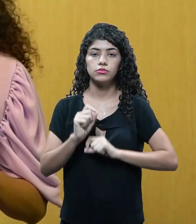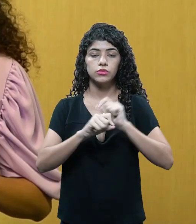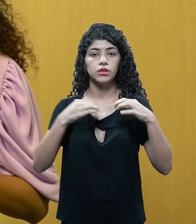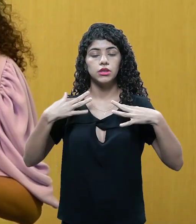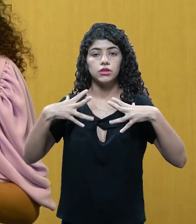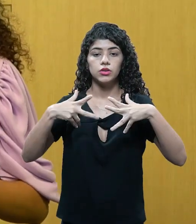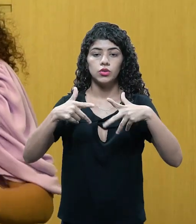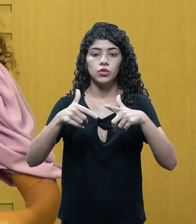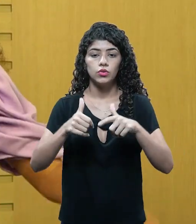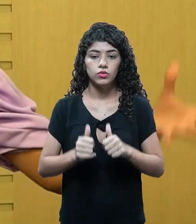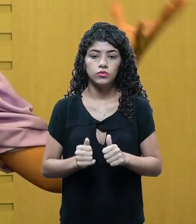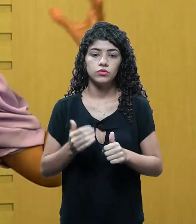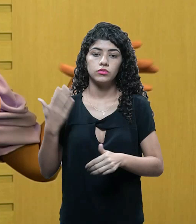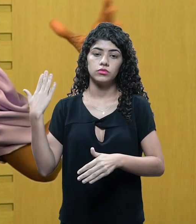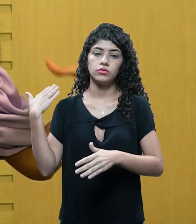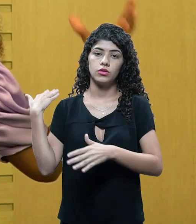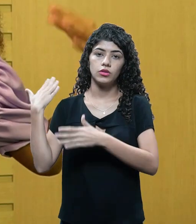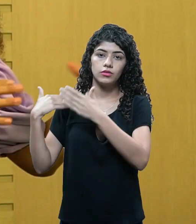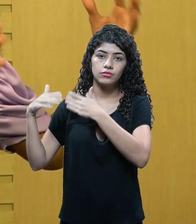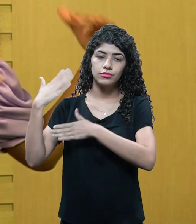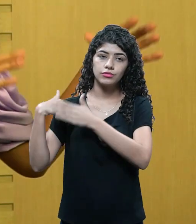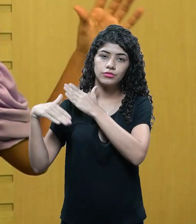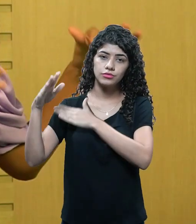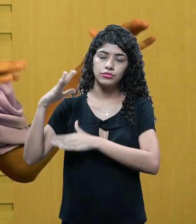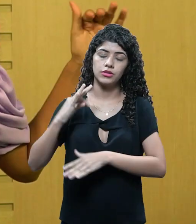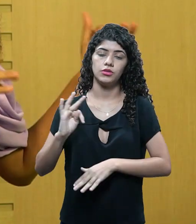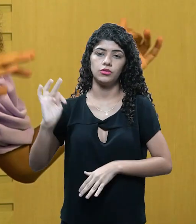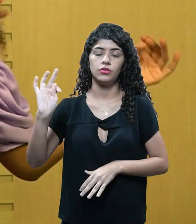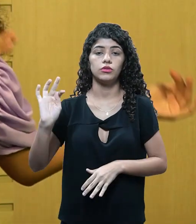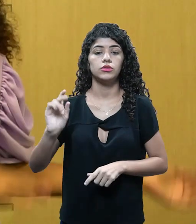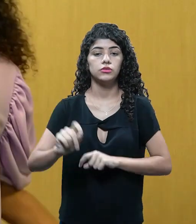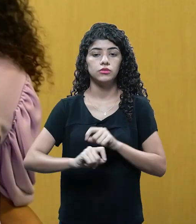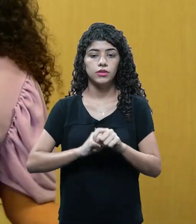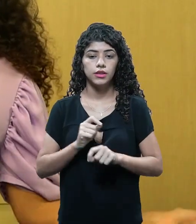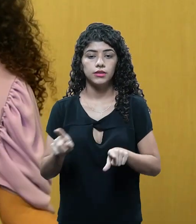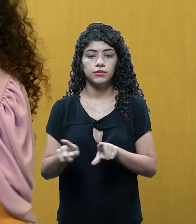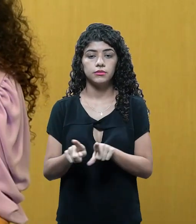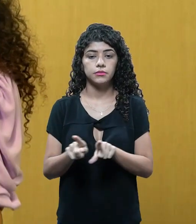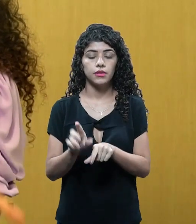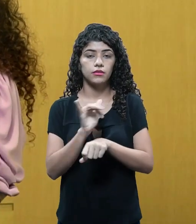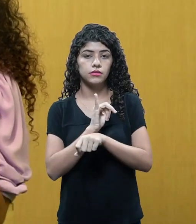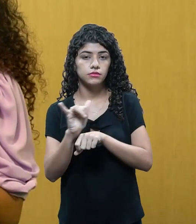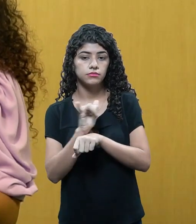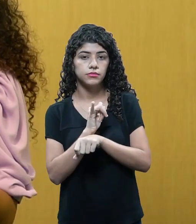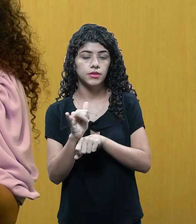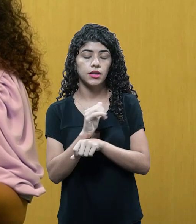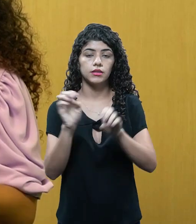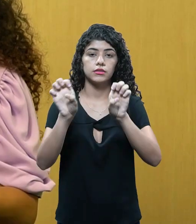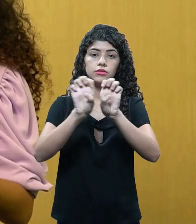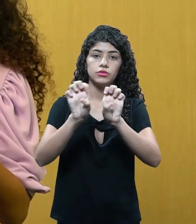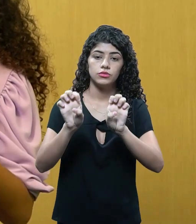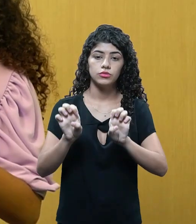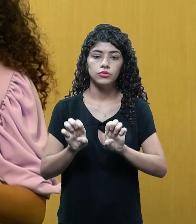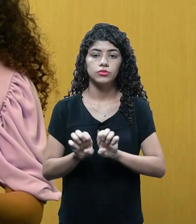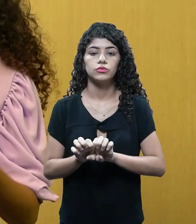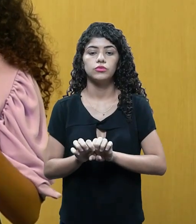que vai pegar todo esse arcabouço teórico de dramaturgia e toda essa parte técnica